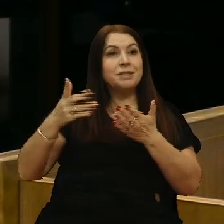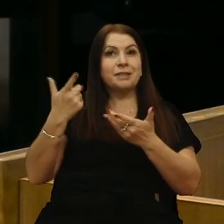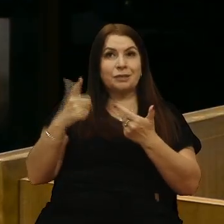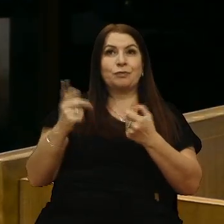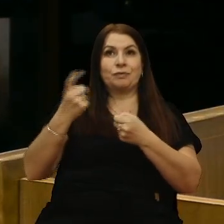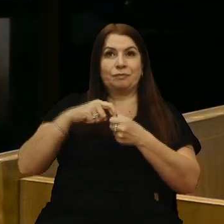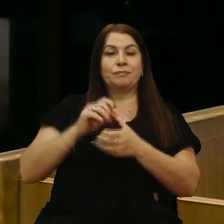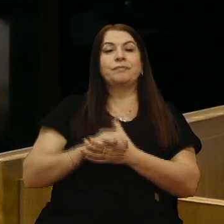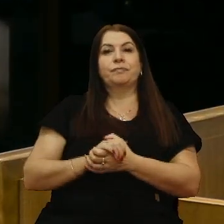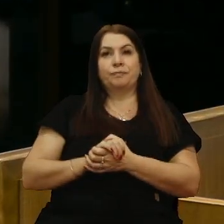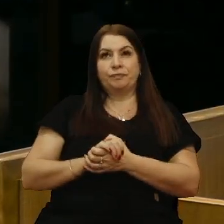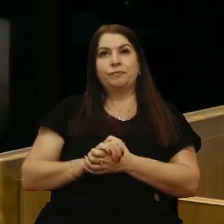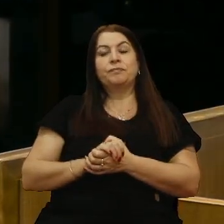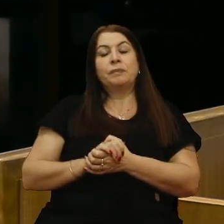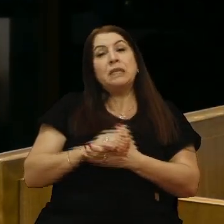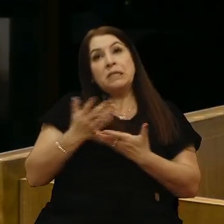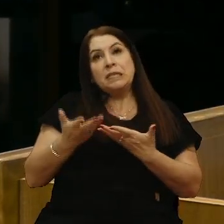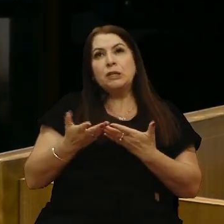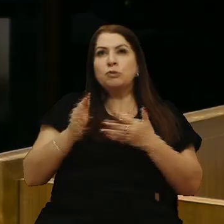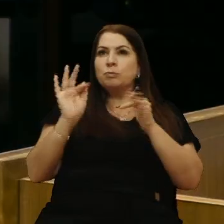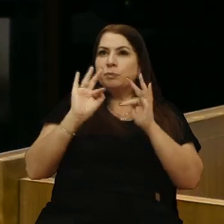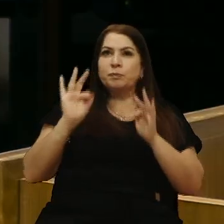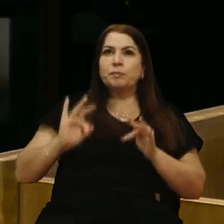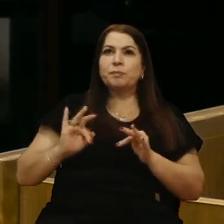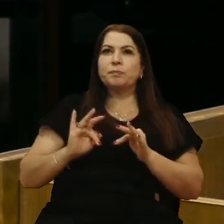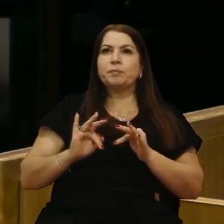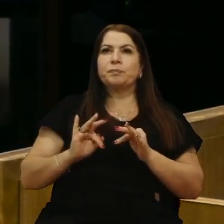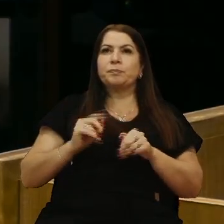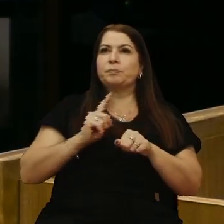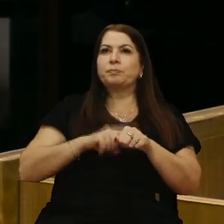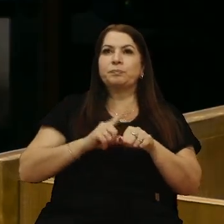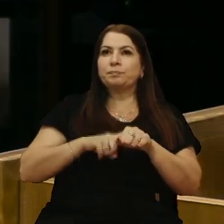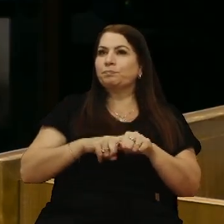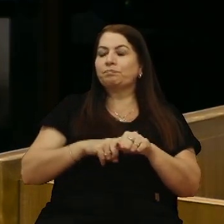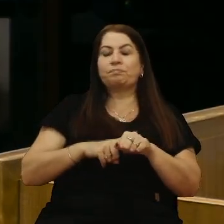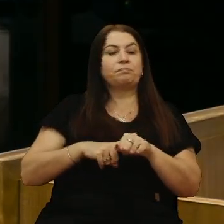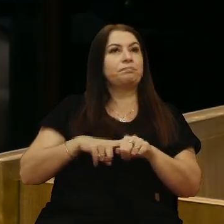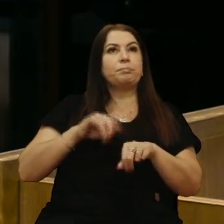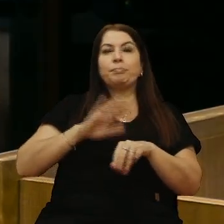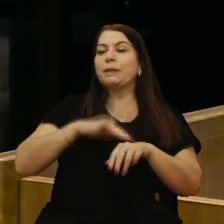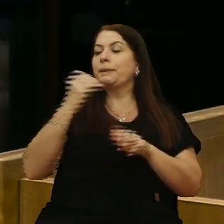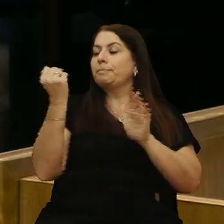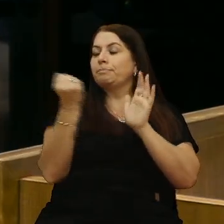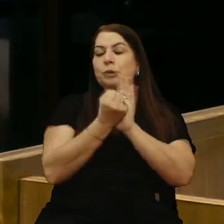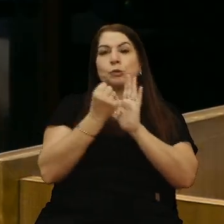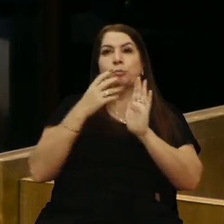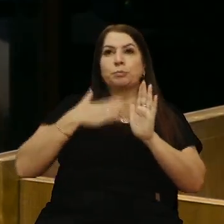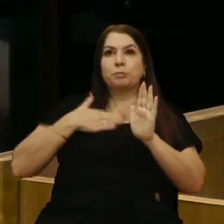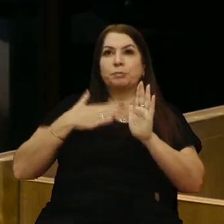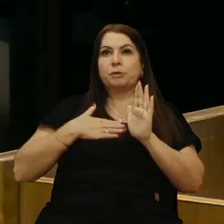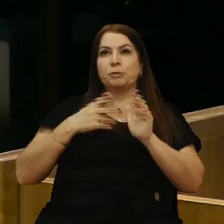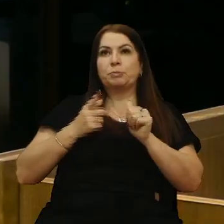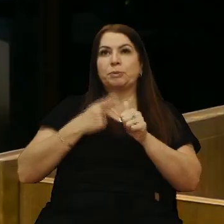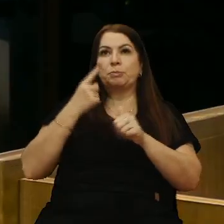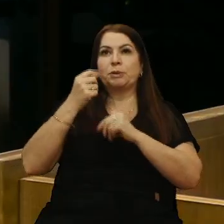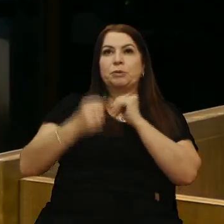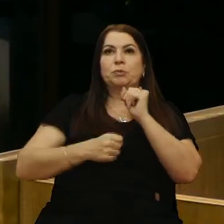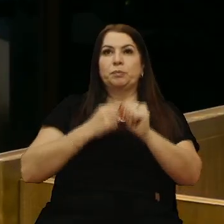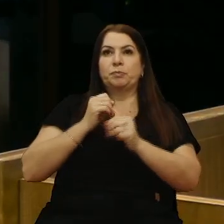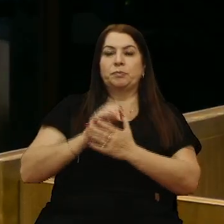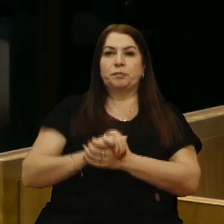novo. Então eu estou muito feliz. É um momento histórico para mim. No primeiro ano